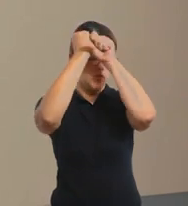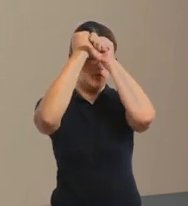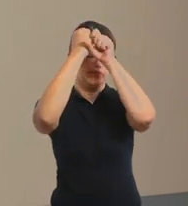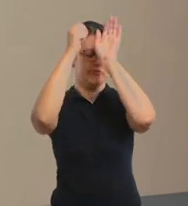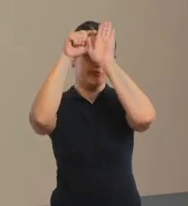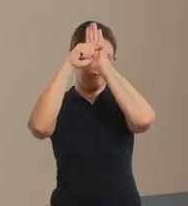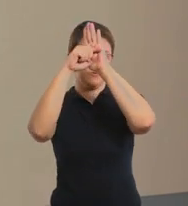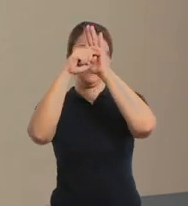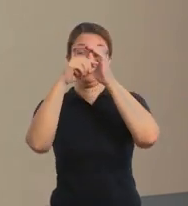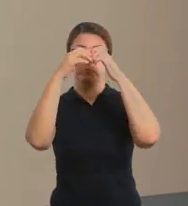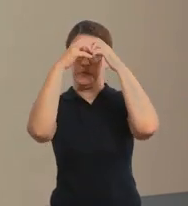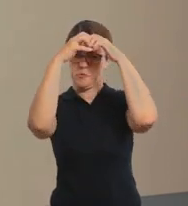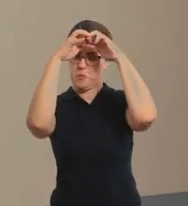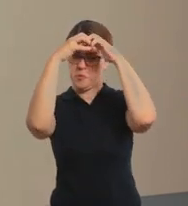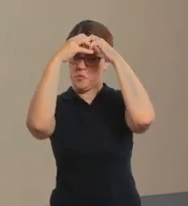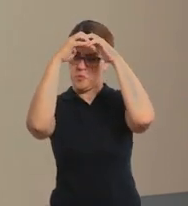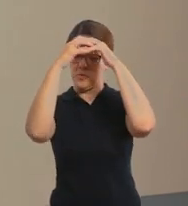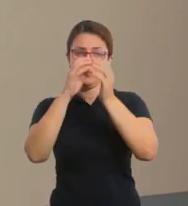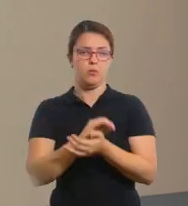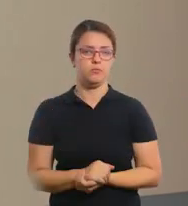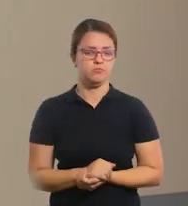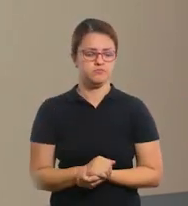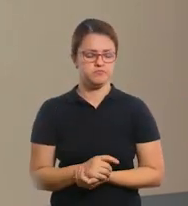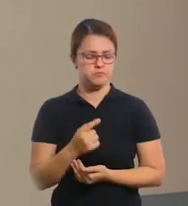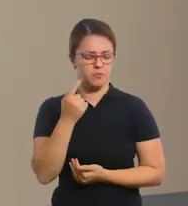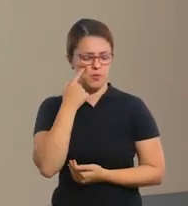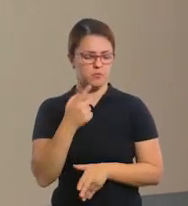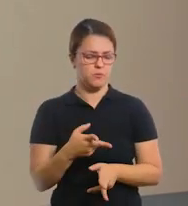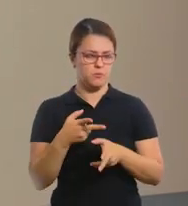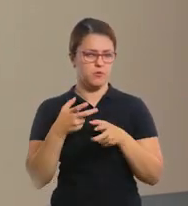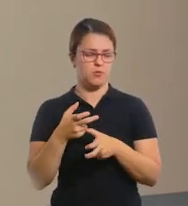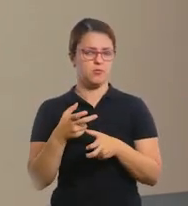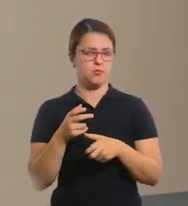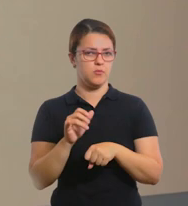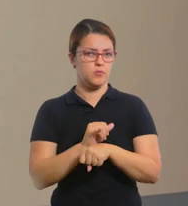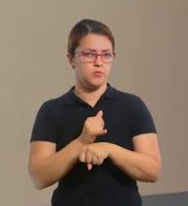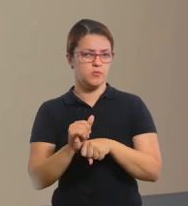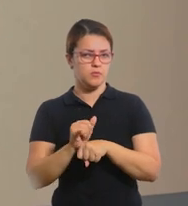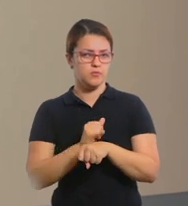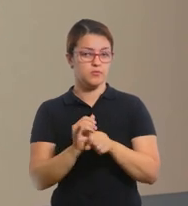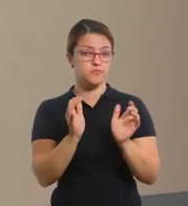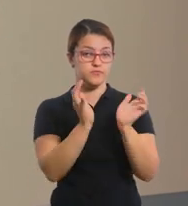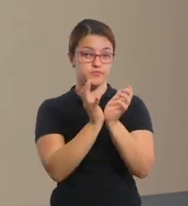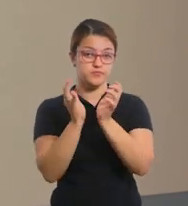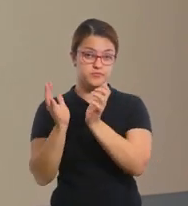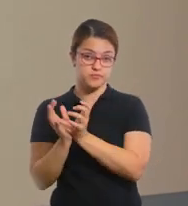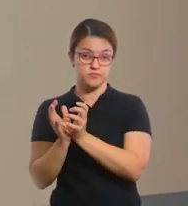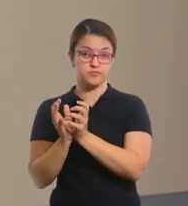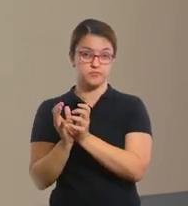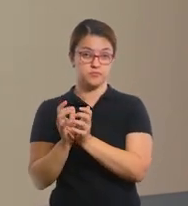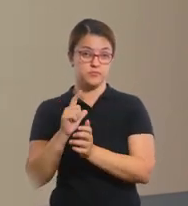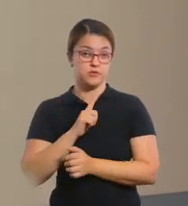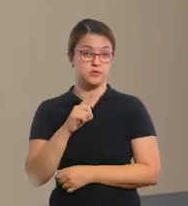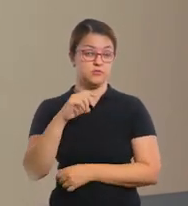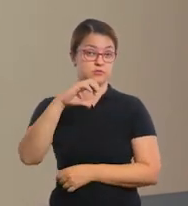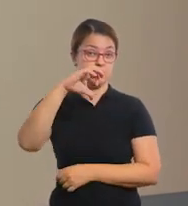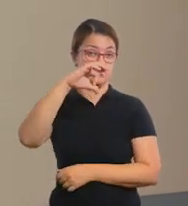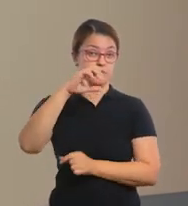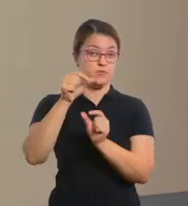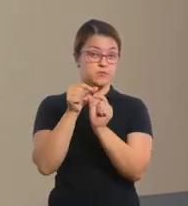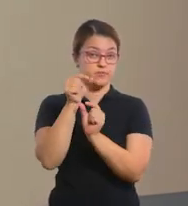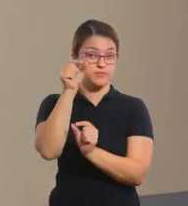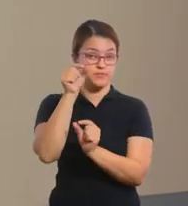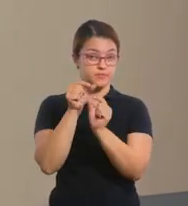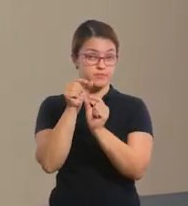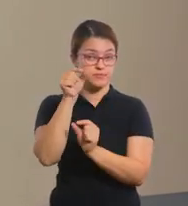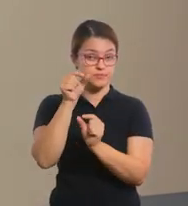funciona vocês vão descobrir todas as possibilidades de formar duas coleções com 9 palitos no